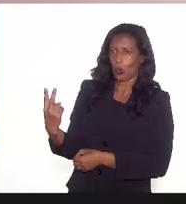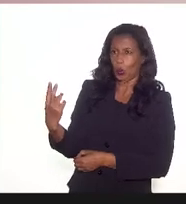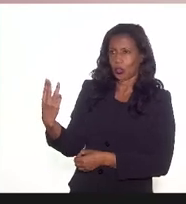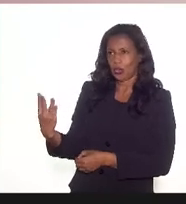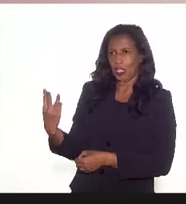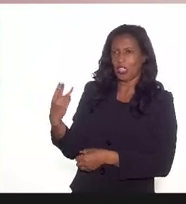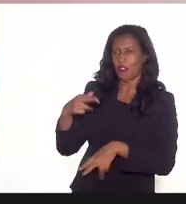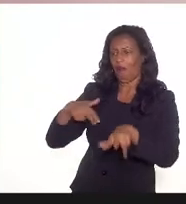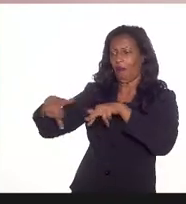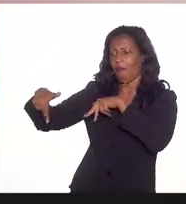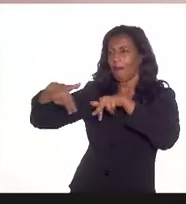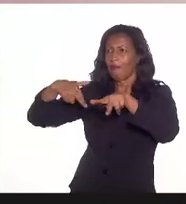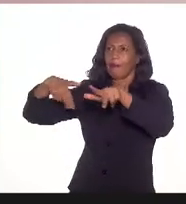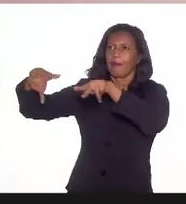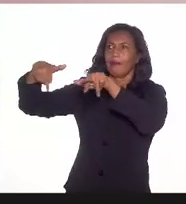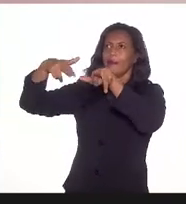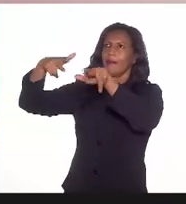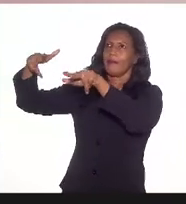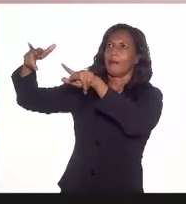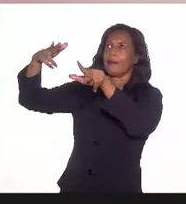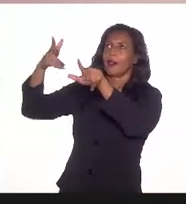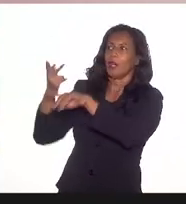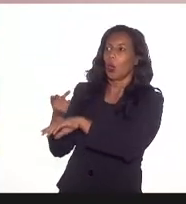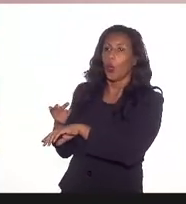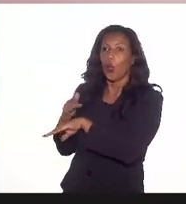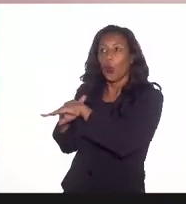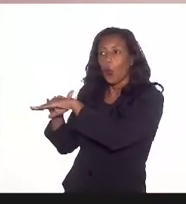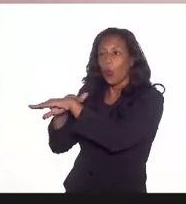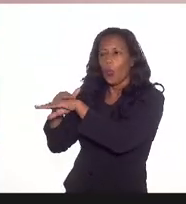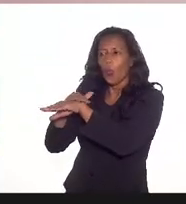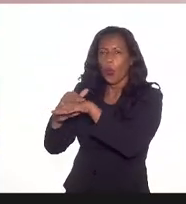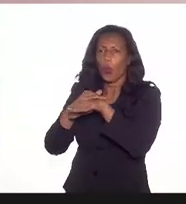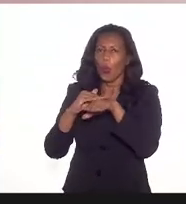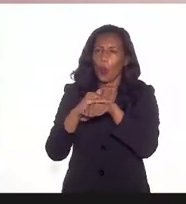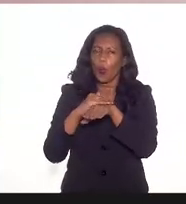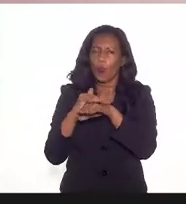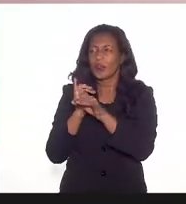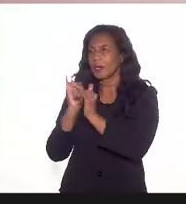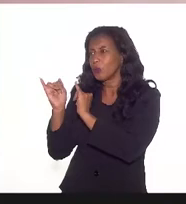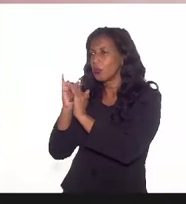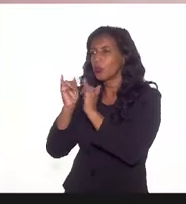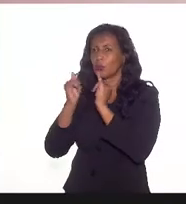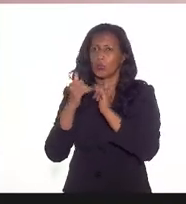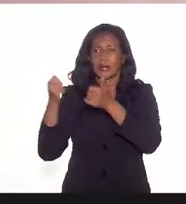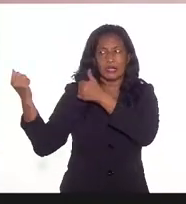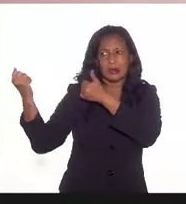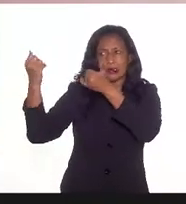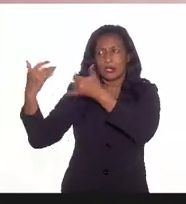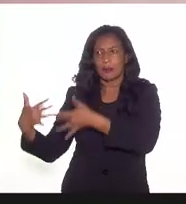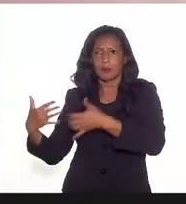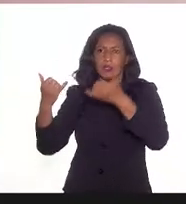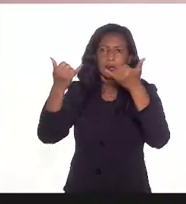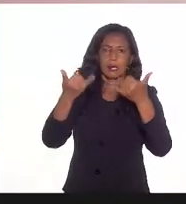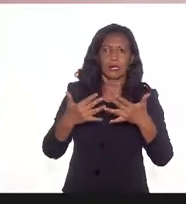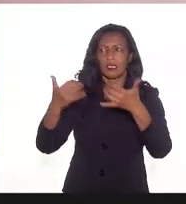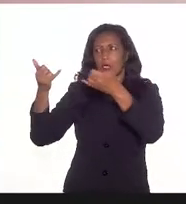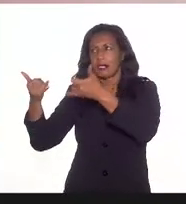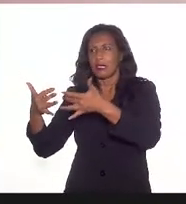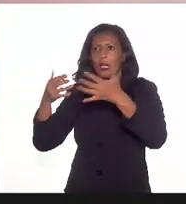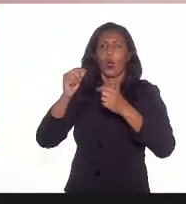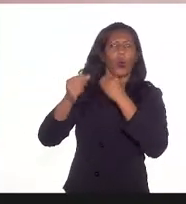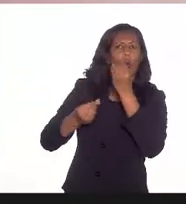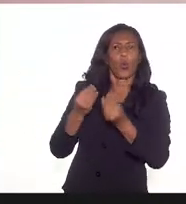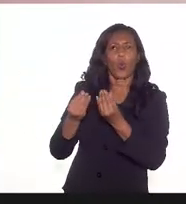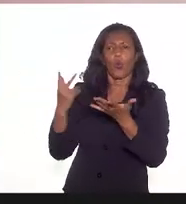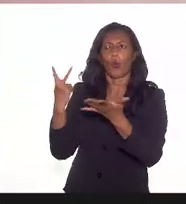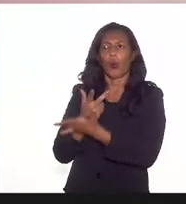ficavam percorrendo a comunidade e conversando com o comerciante local, com o informal, e explicando um pouquinho da AGRIO e como